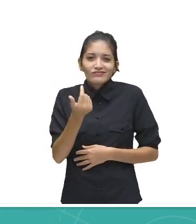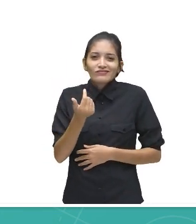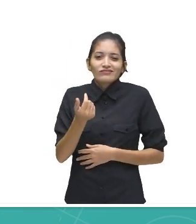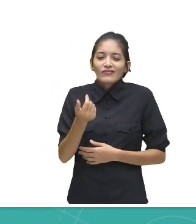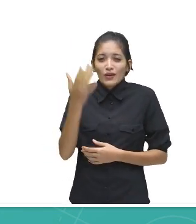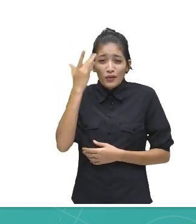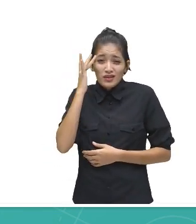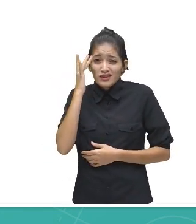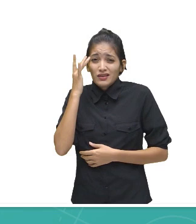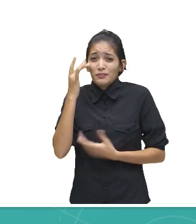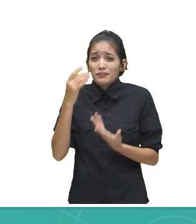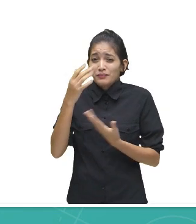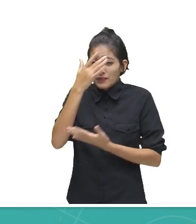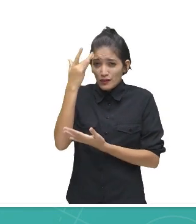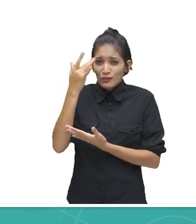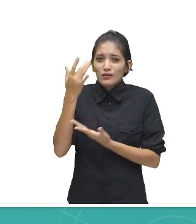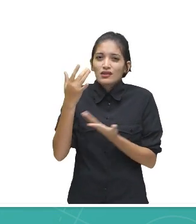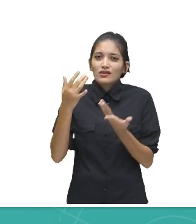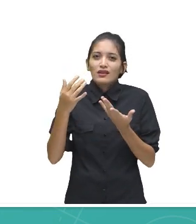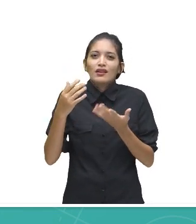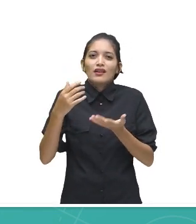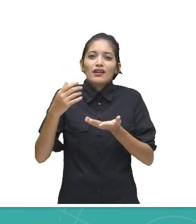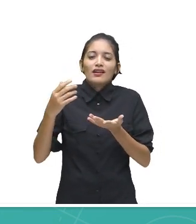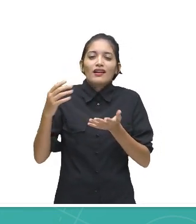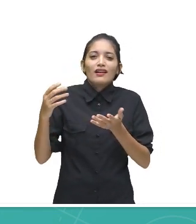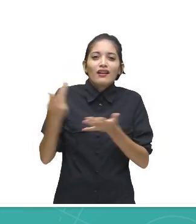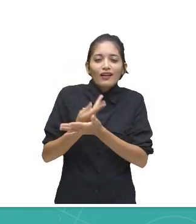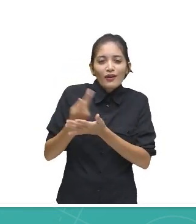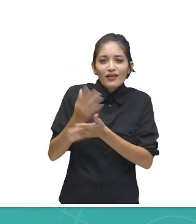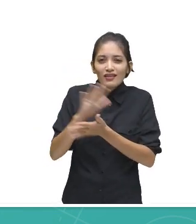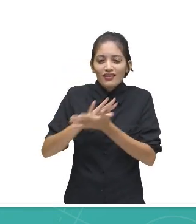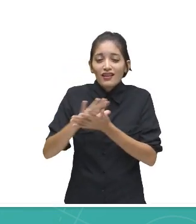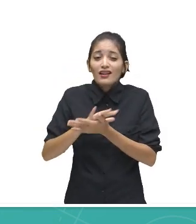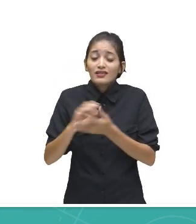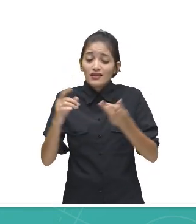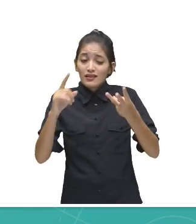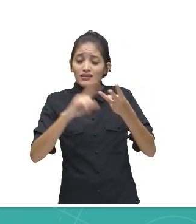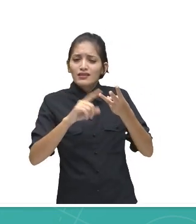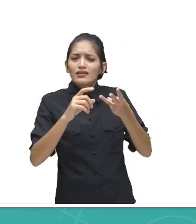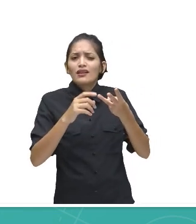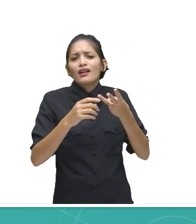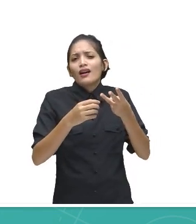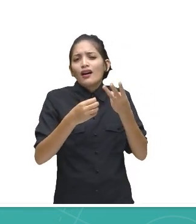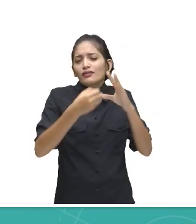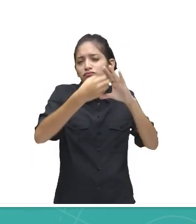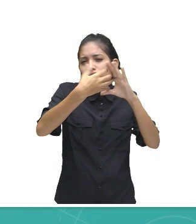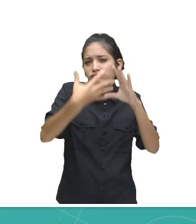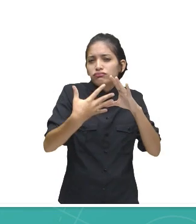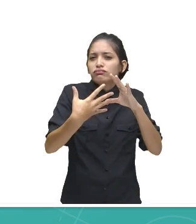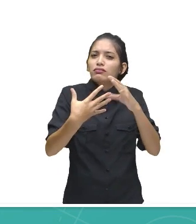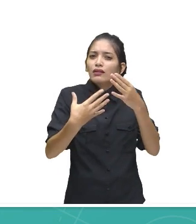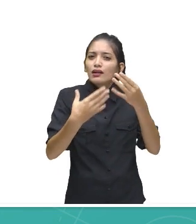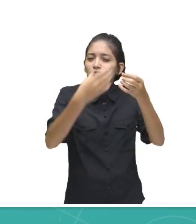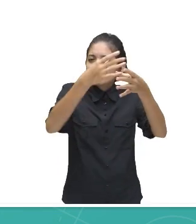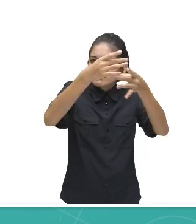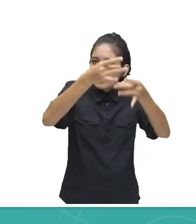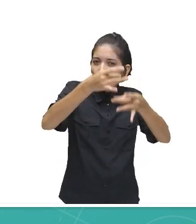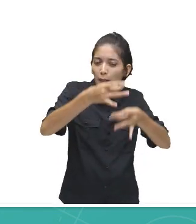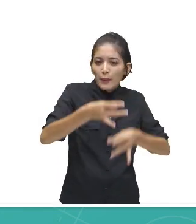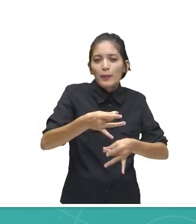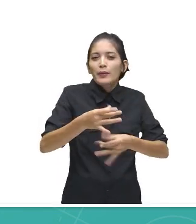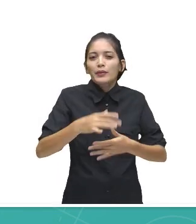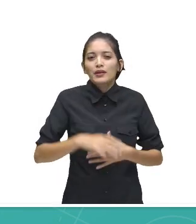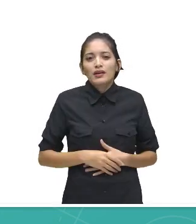ninguém errou essa atividade aí. Terceira questão era para você descrever um pouco mais, né? Como a gente vai ver aí no